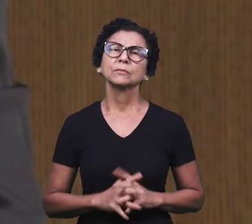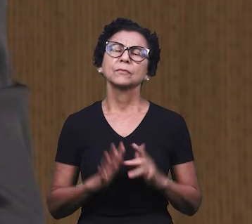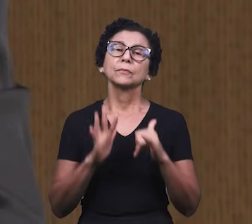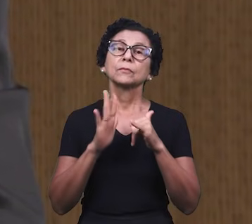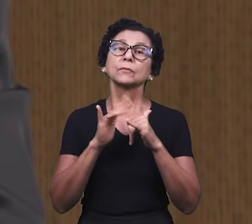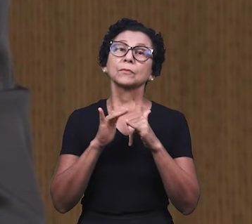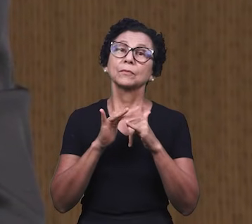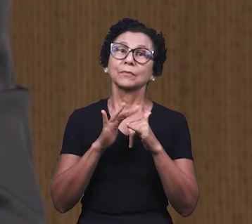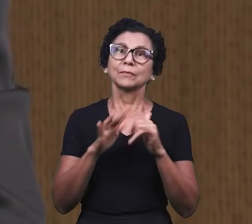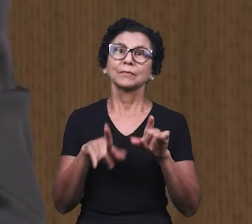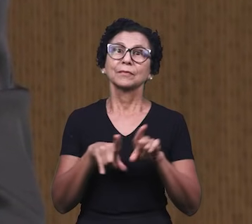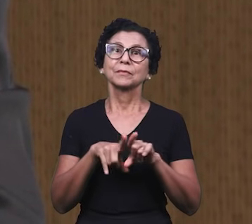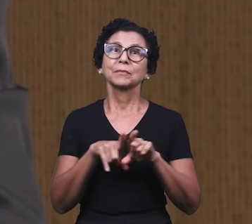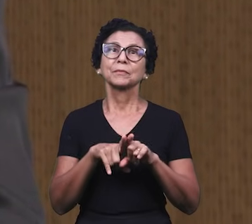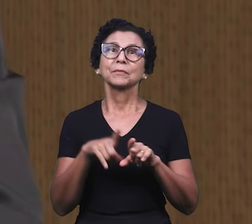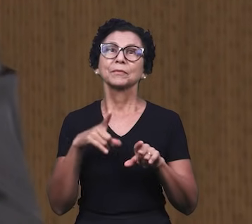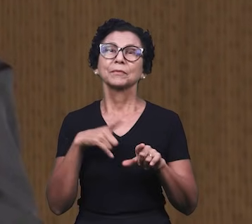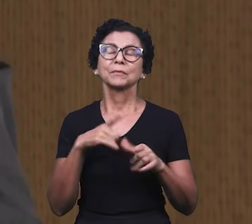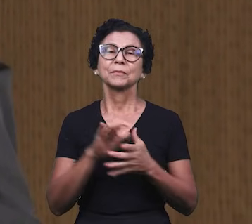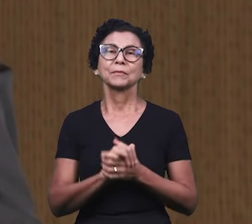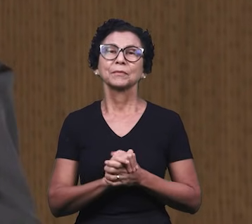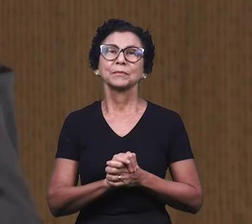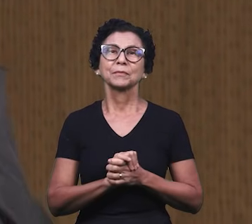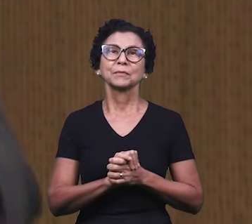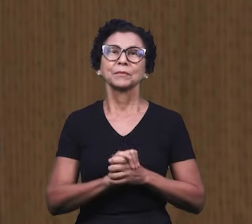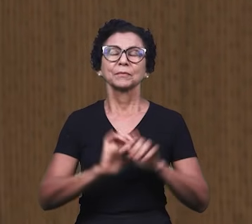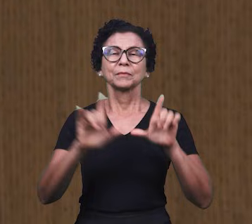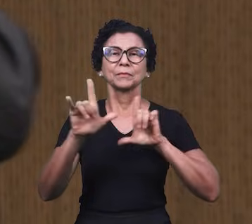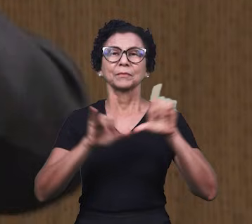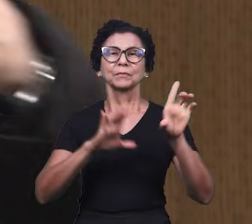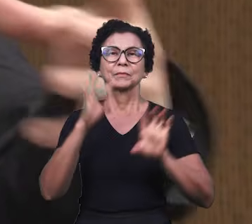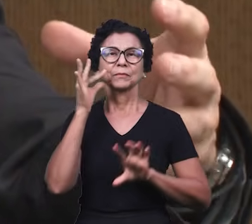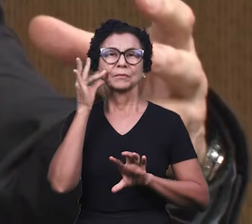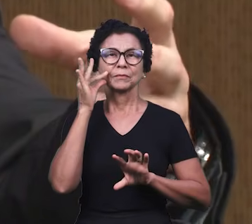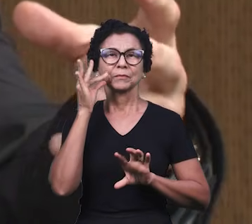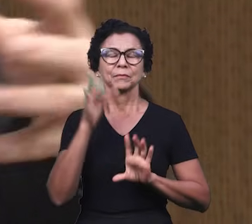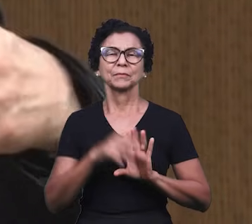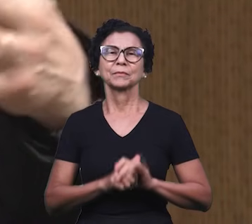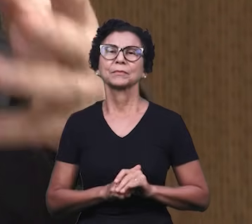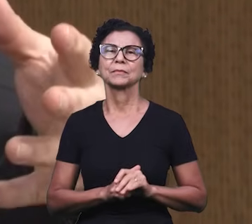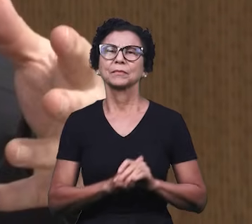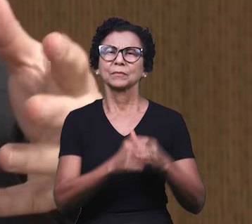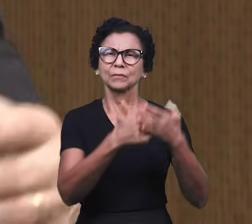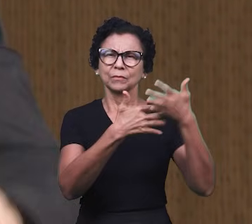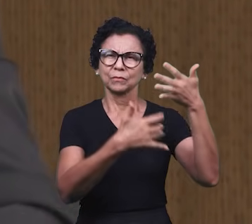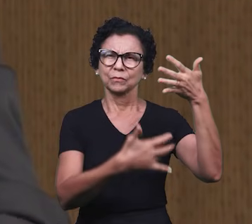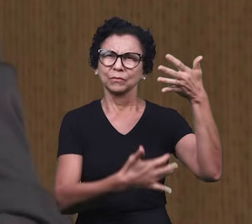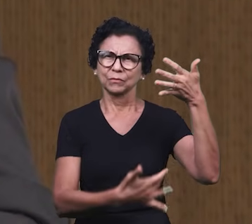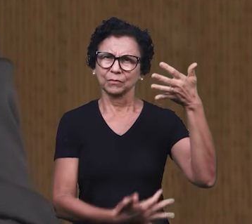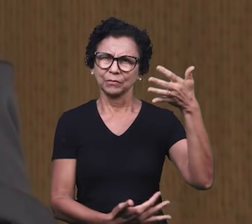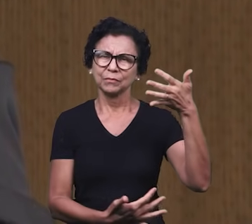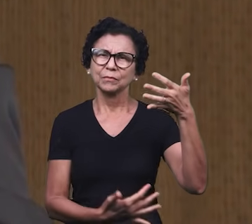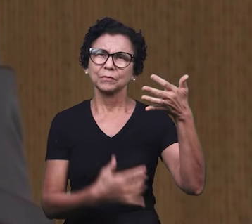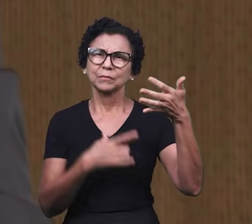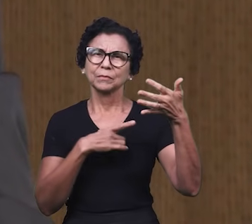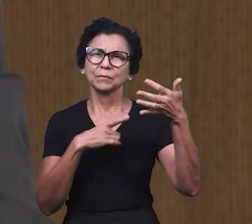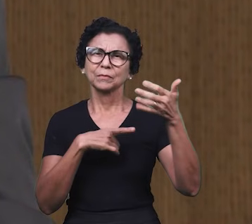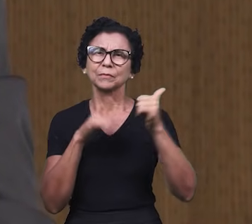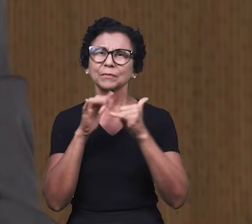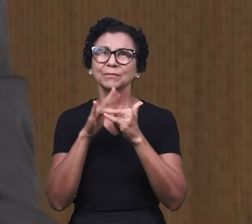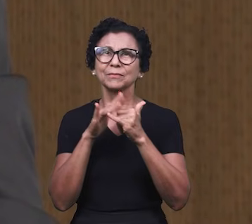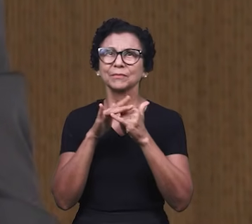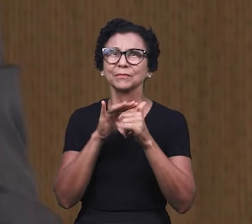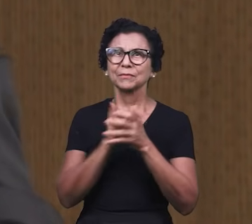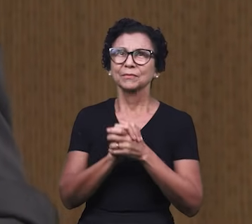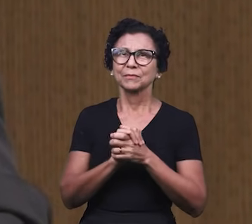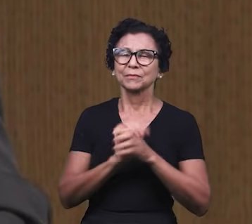No YouTube agora, nós temos a TV ao vivo. Além de todos aqueles playlists daquilo que a gente exibe, tem um canalzinho lá